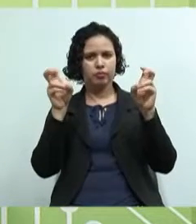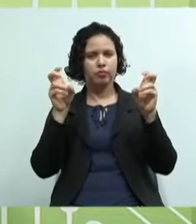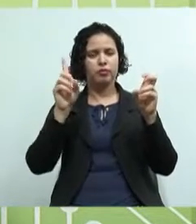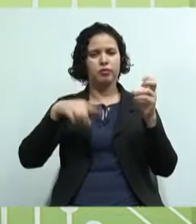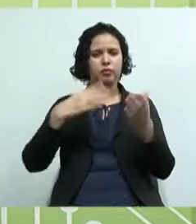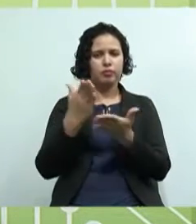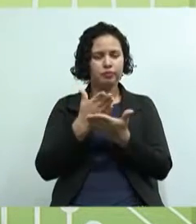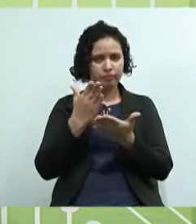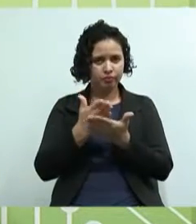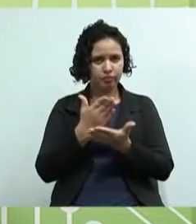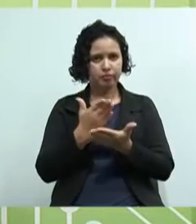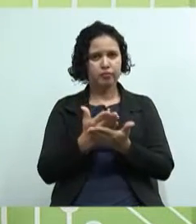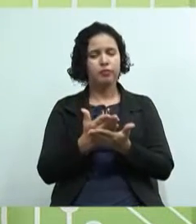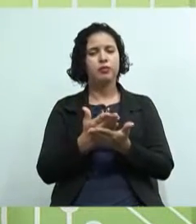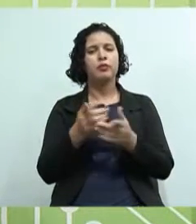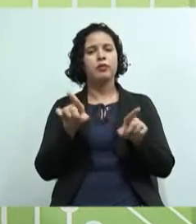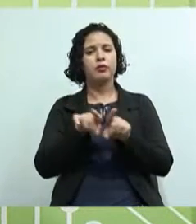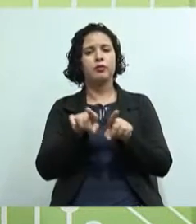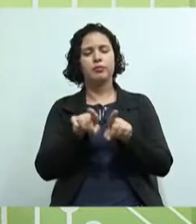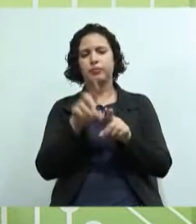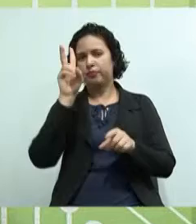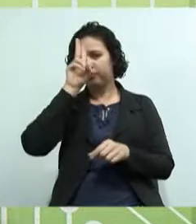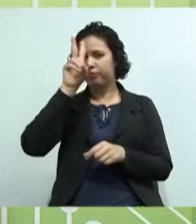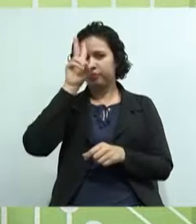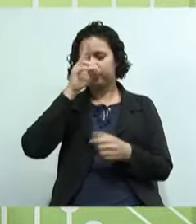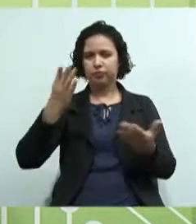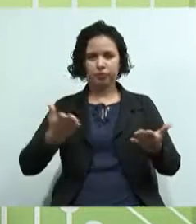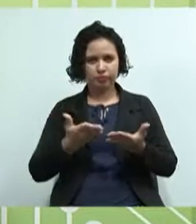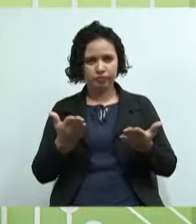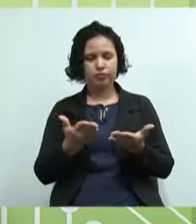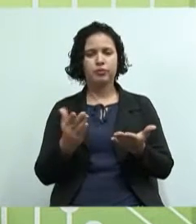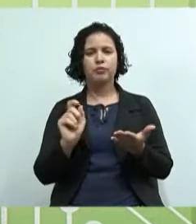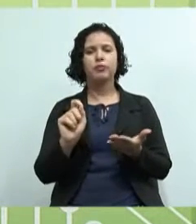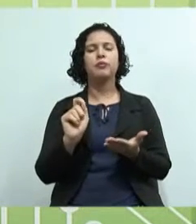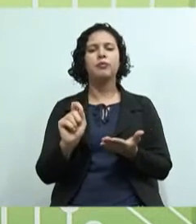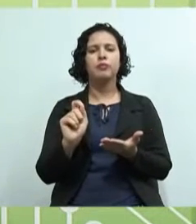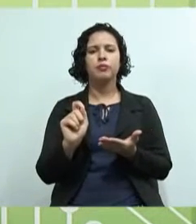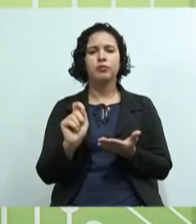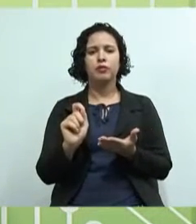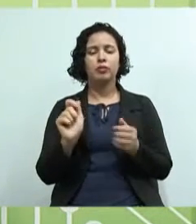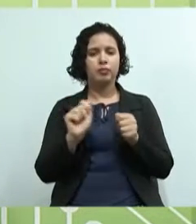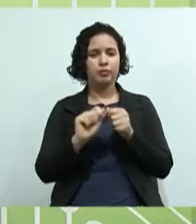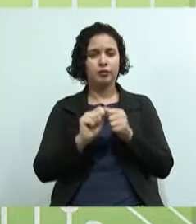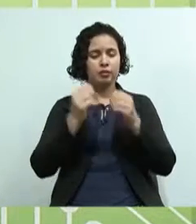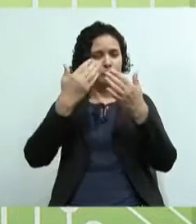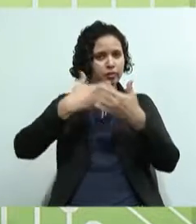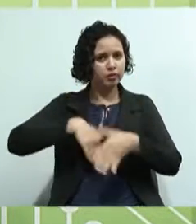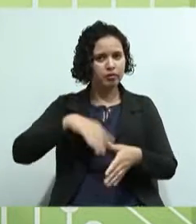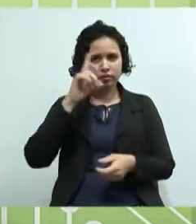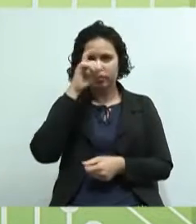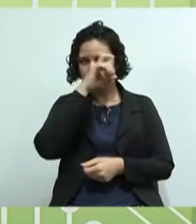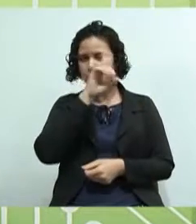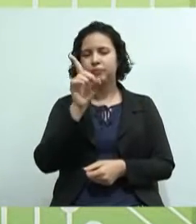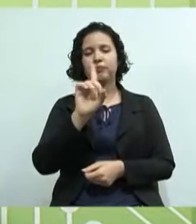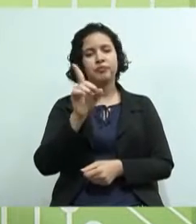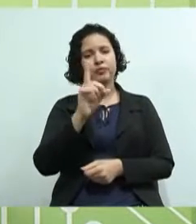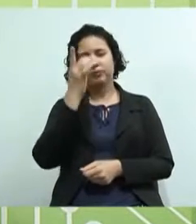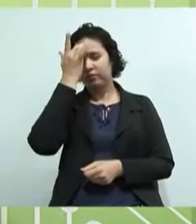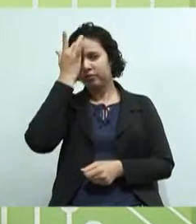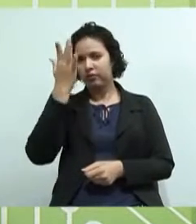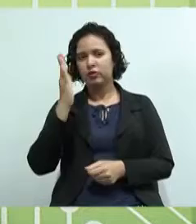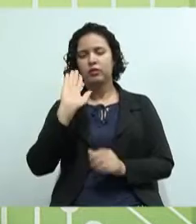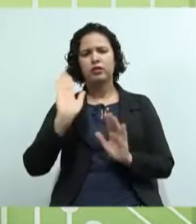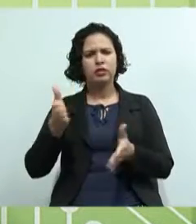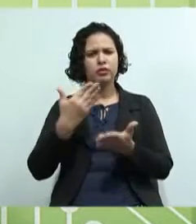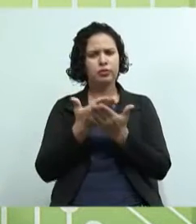aí em mente. E é claro, né? Vai revisar hoje para poder realizar essa prova, que não está difícil. Tenho certeza que se você